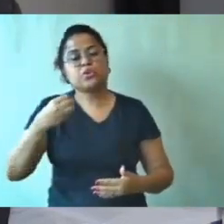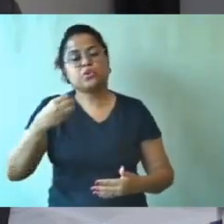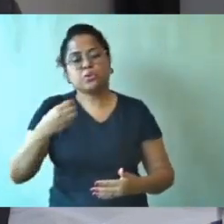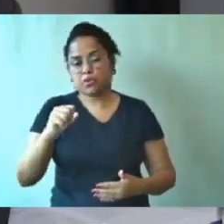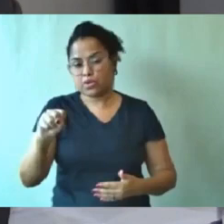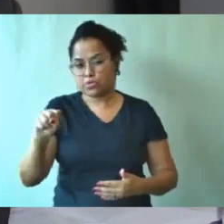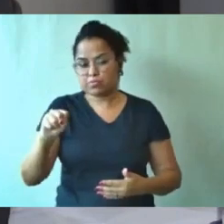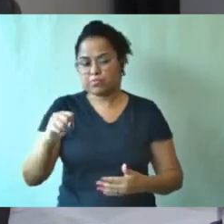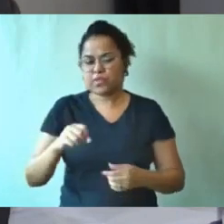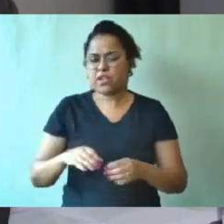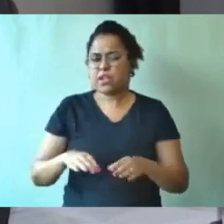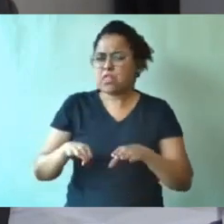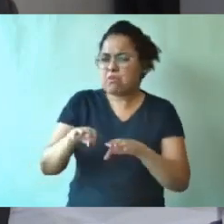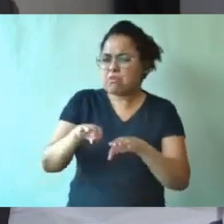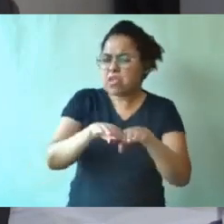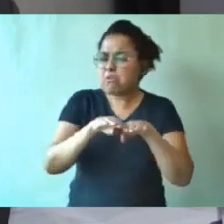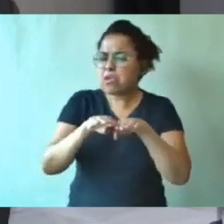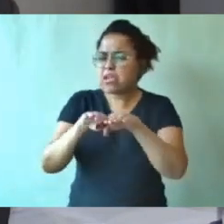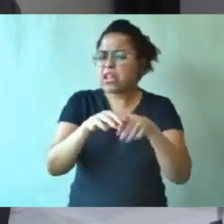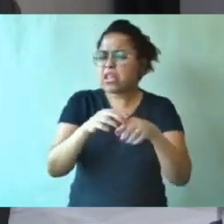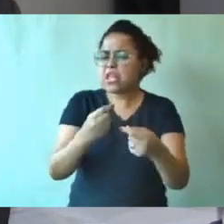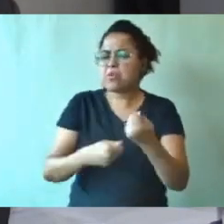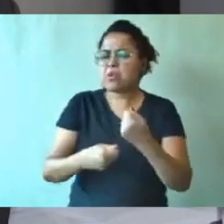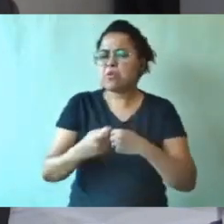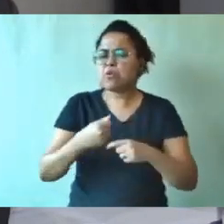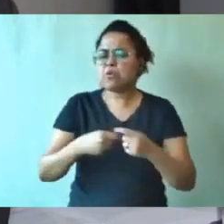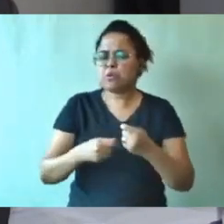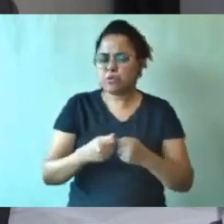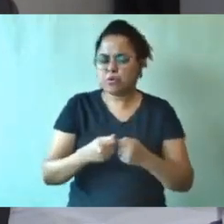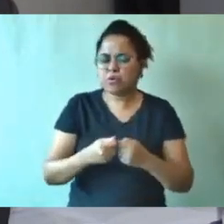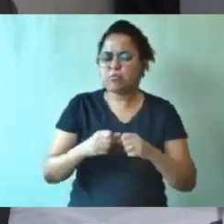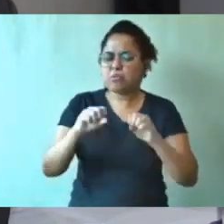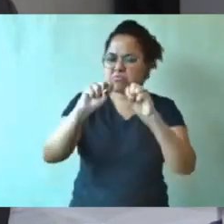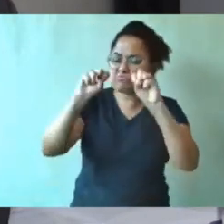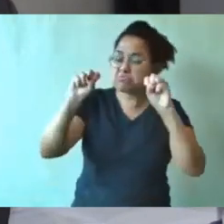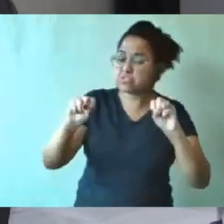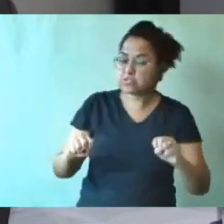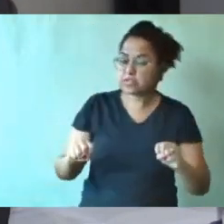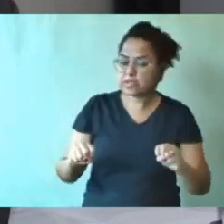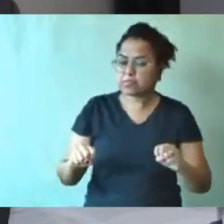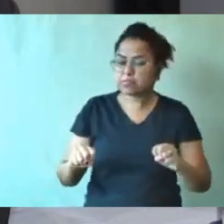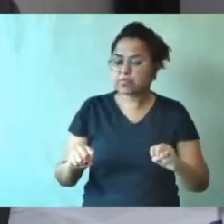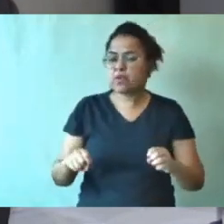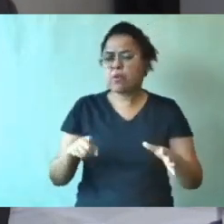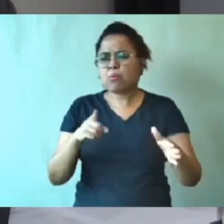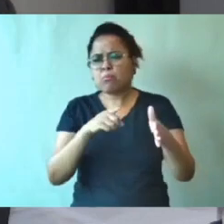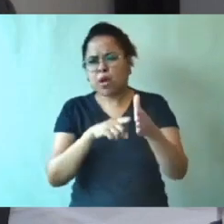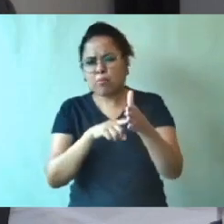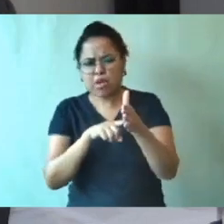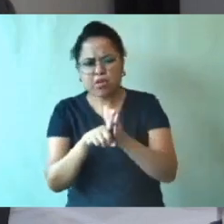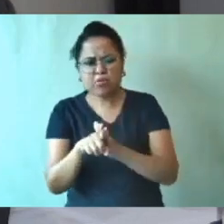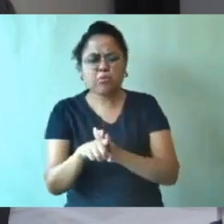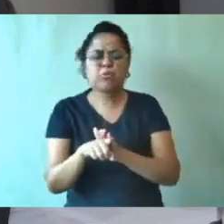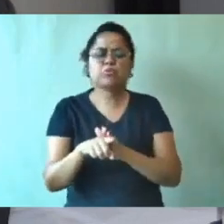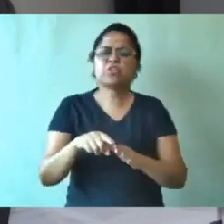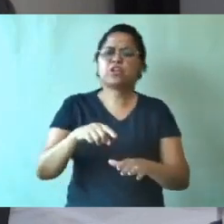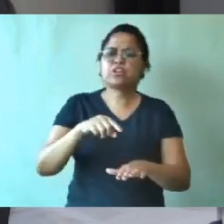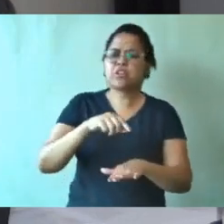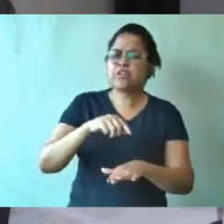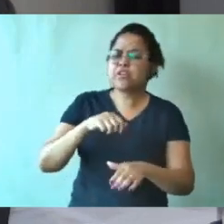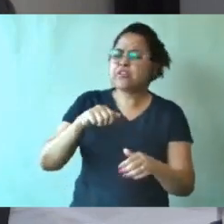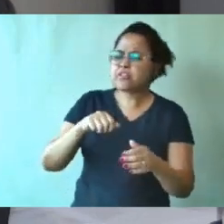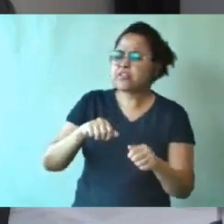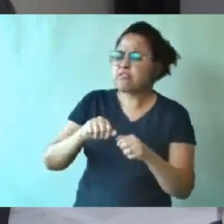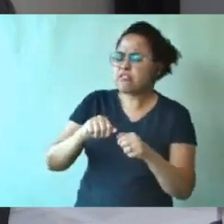reequilíbrio econômico, mas uma pergunta que já foi feita aqui em vários momentos e já foi feita certamente para o